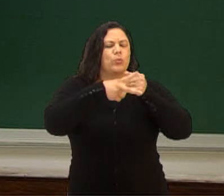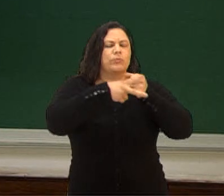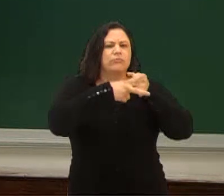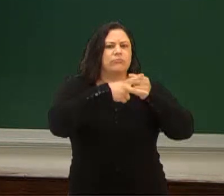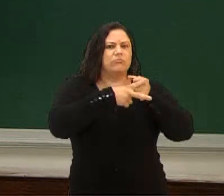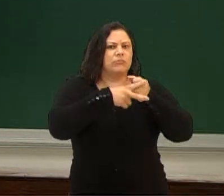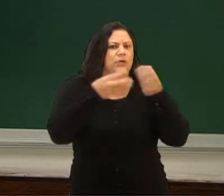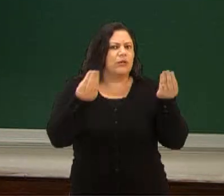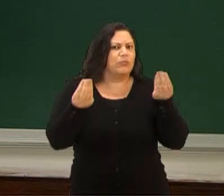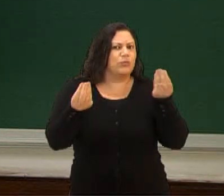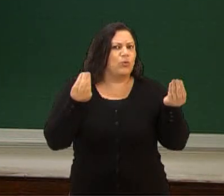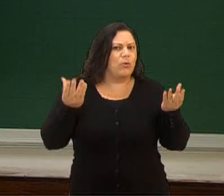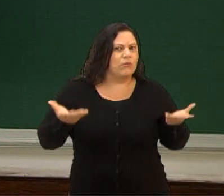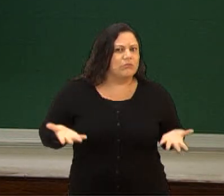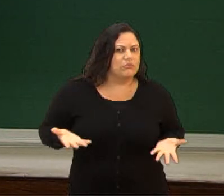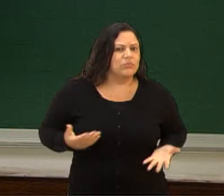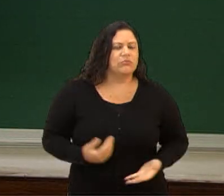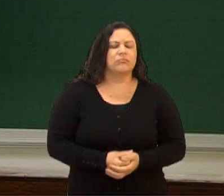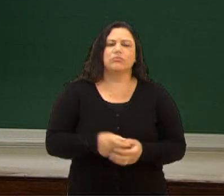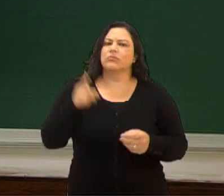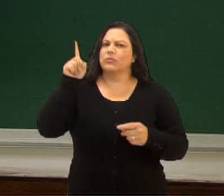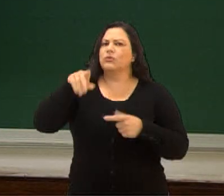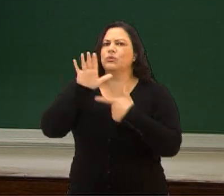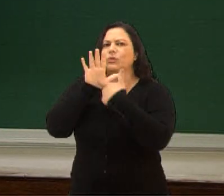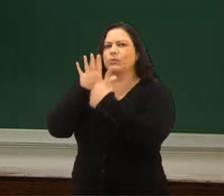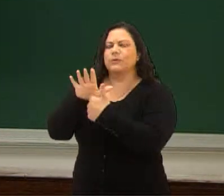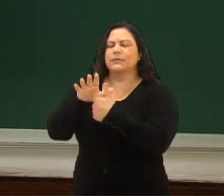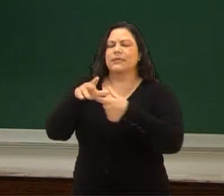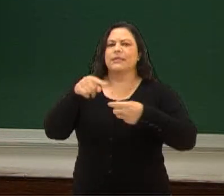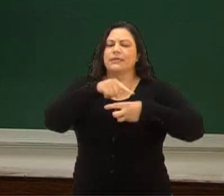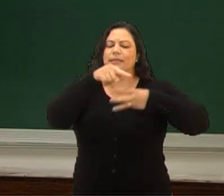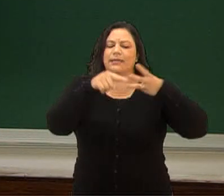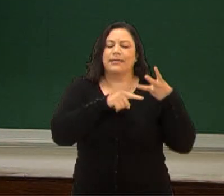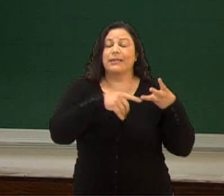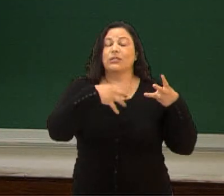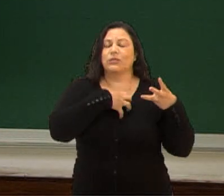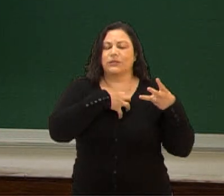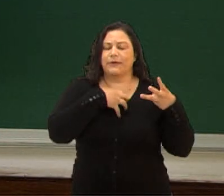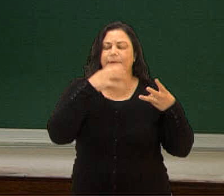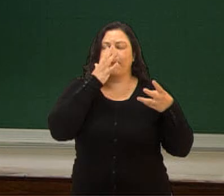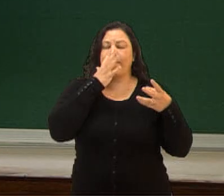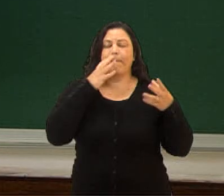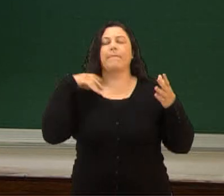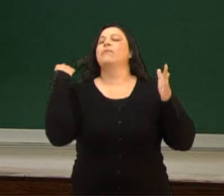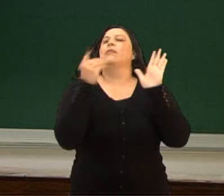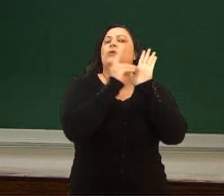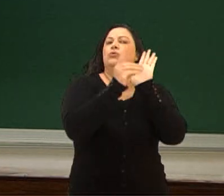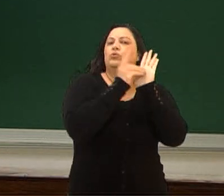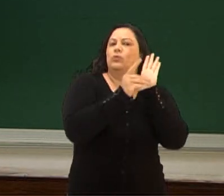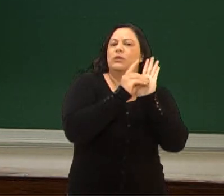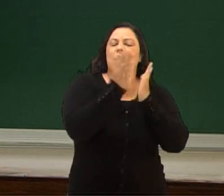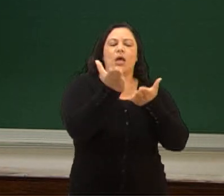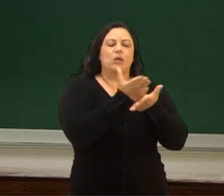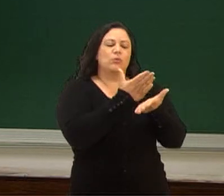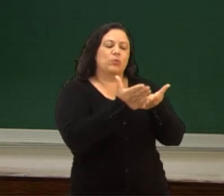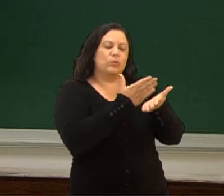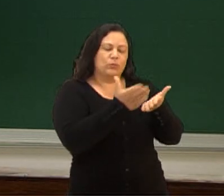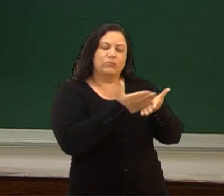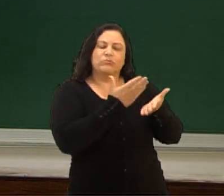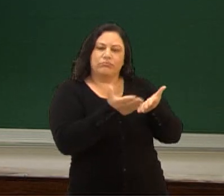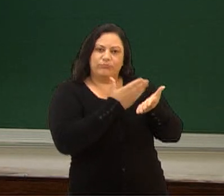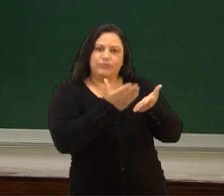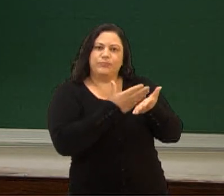no particípio passado? Eu mostrei para vocês que tem 3 formas. No dicionário, no livro didático de vocês lá na